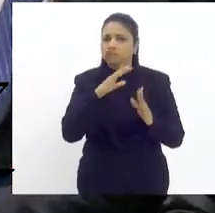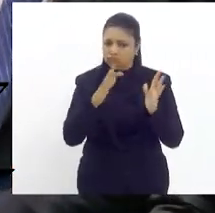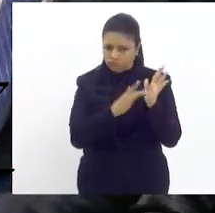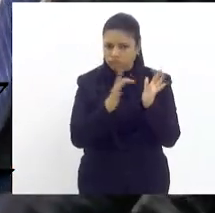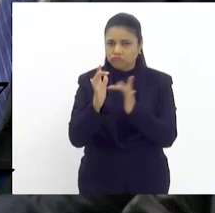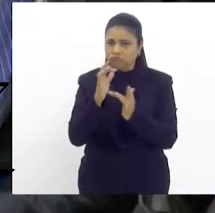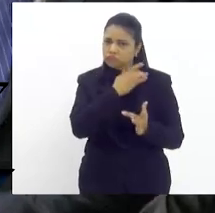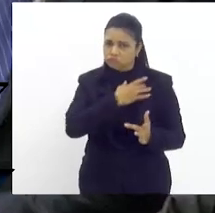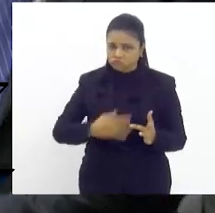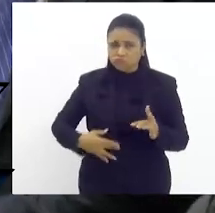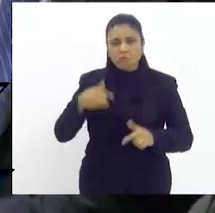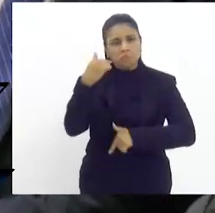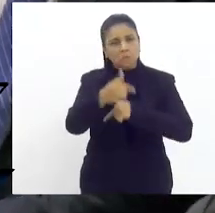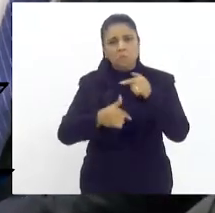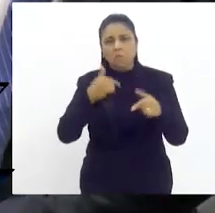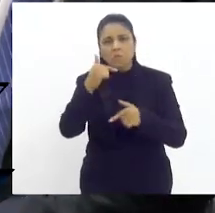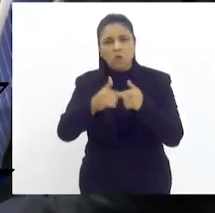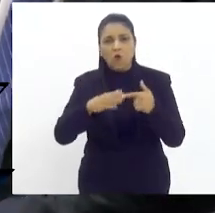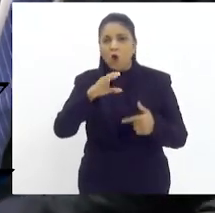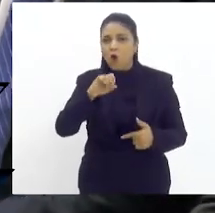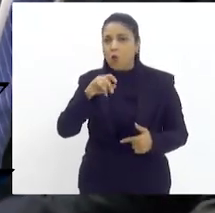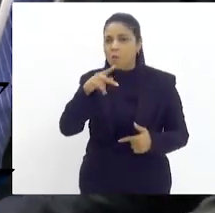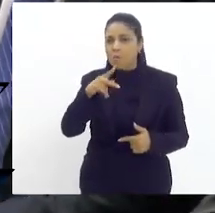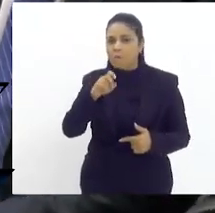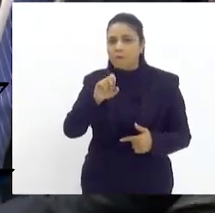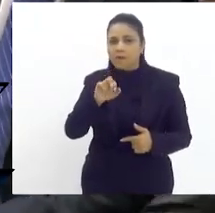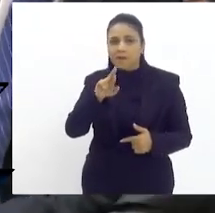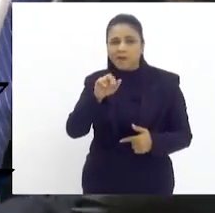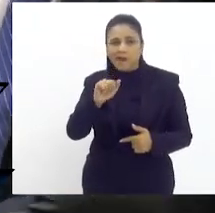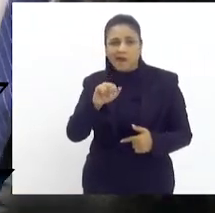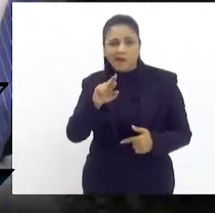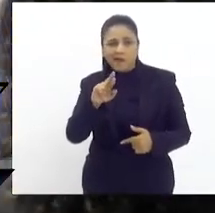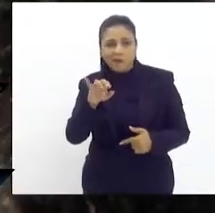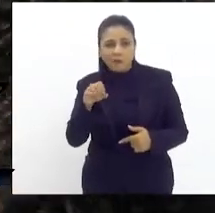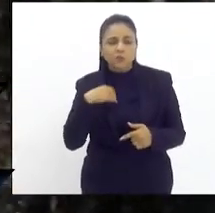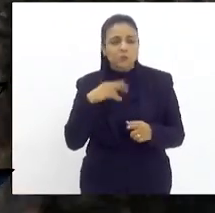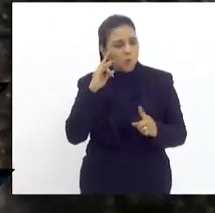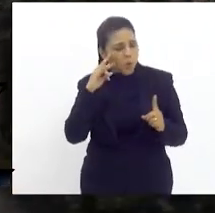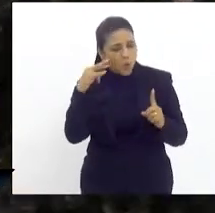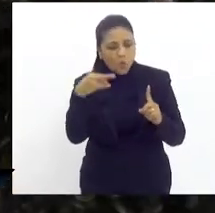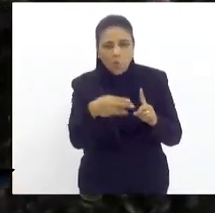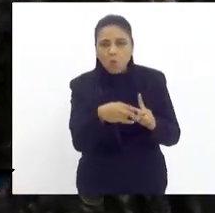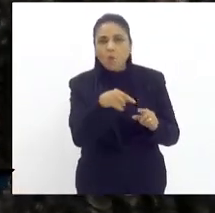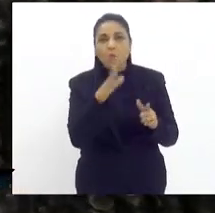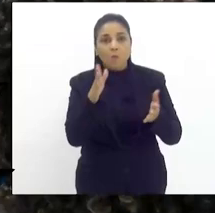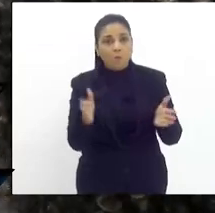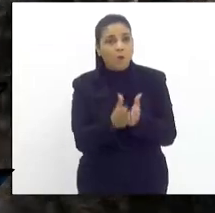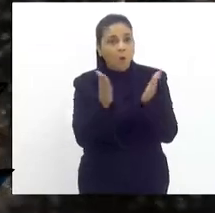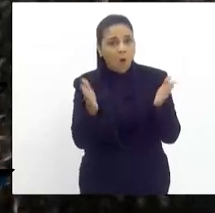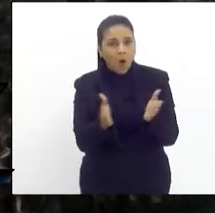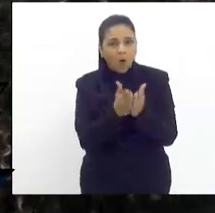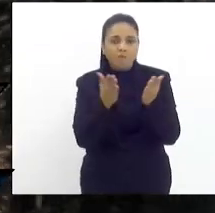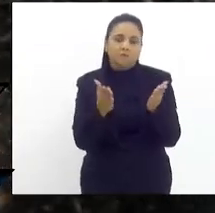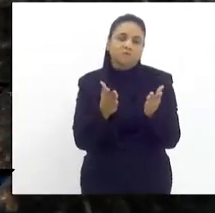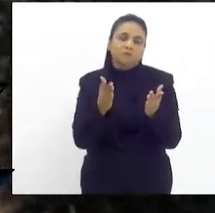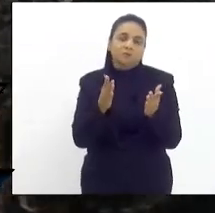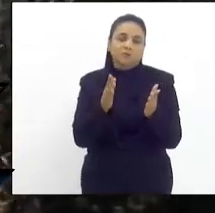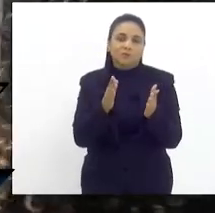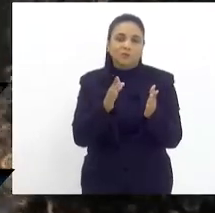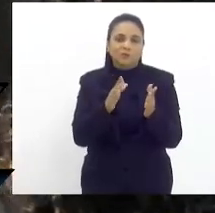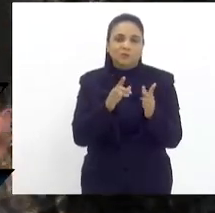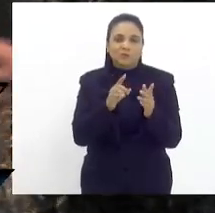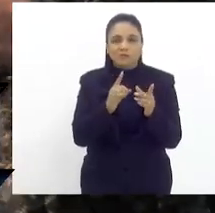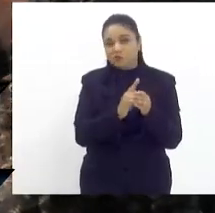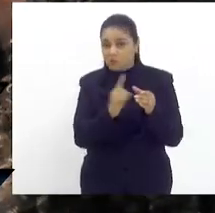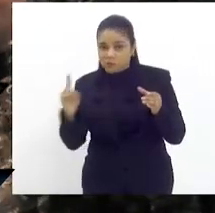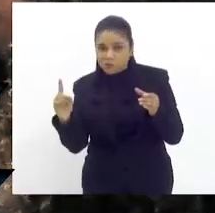era um operário ele era daquele que olhava para os mais pobres para os excluídos e por isso